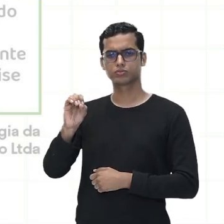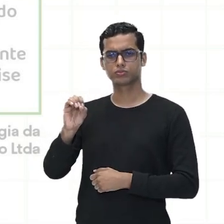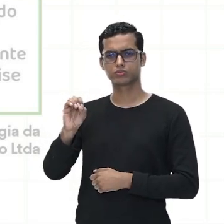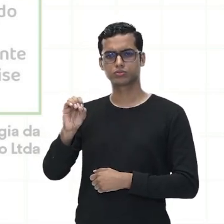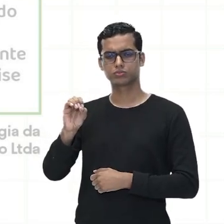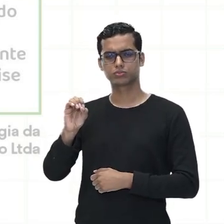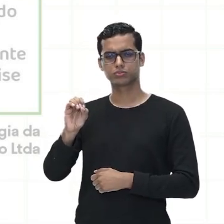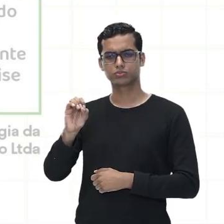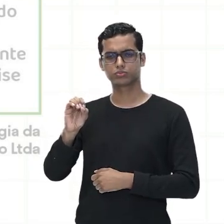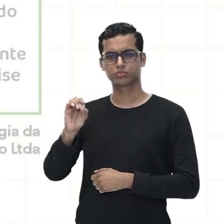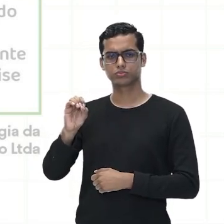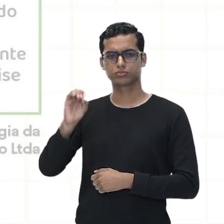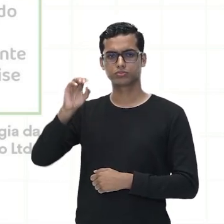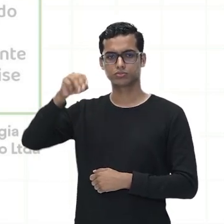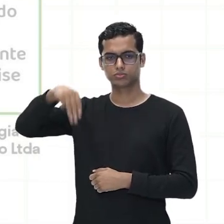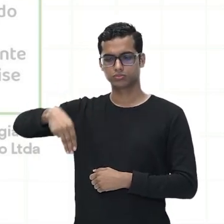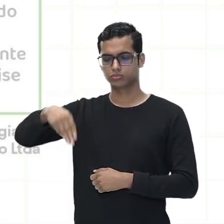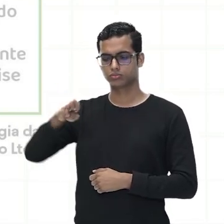sombra,